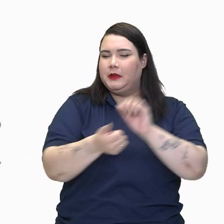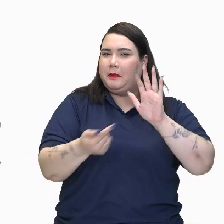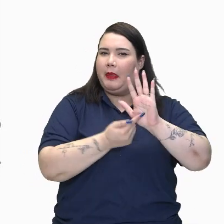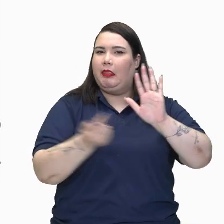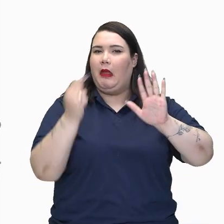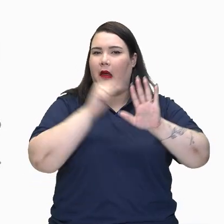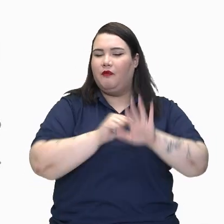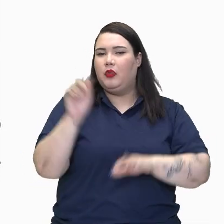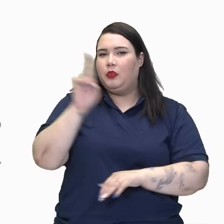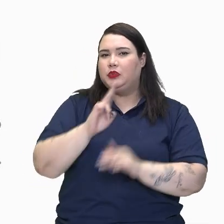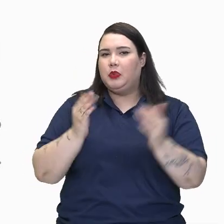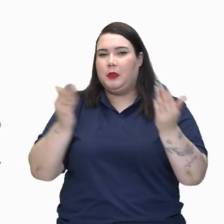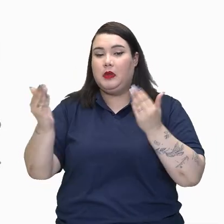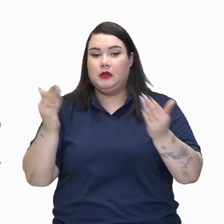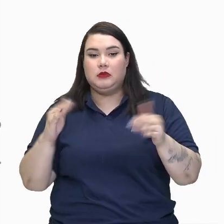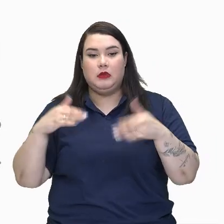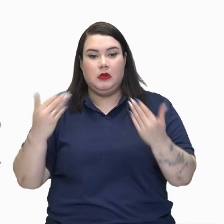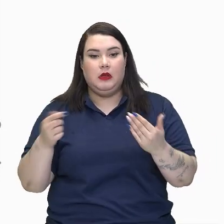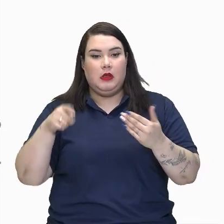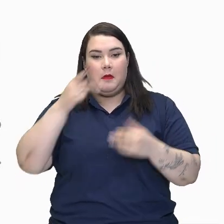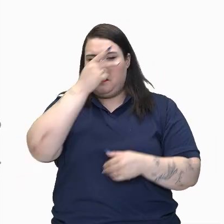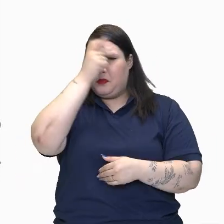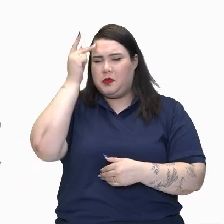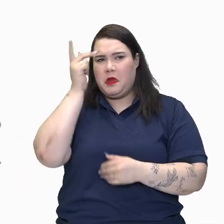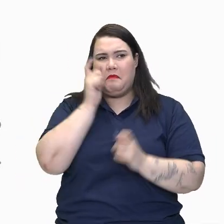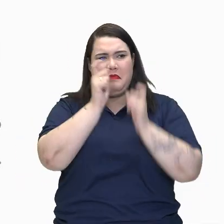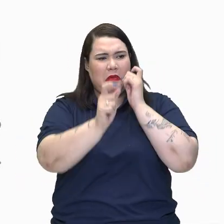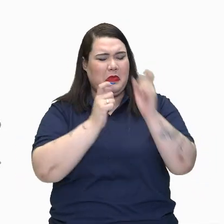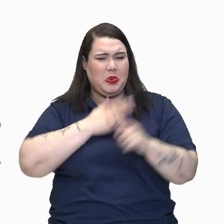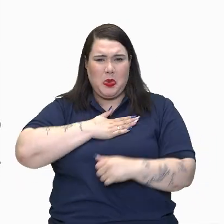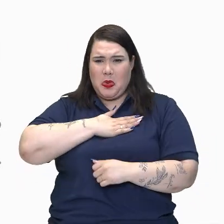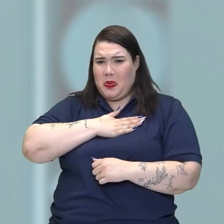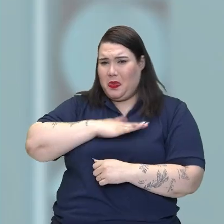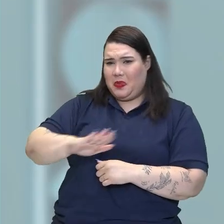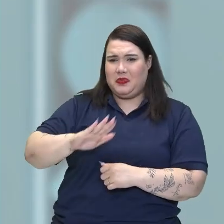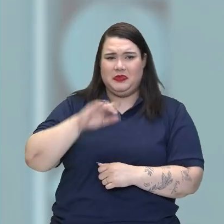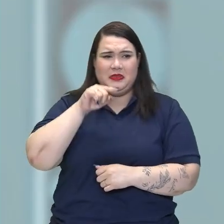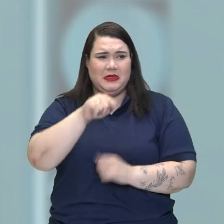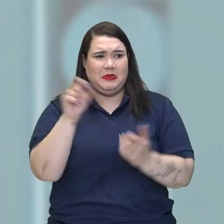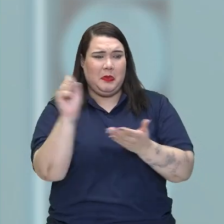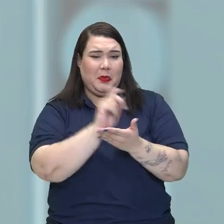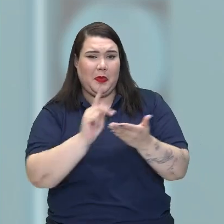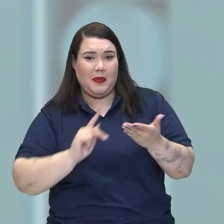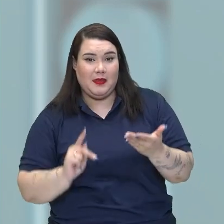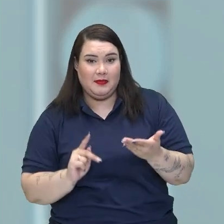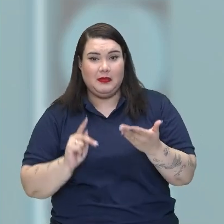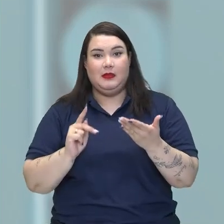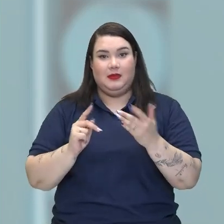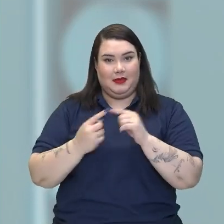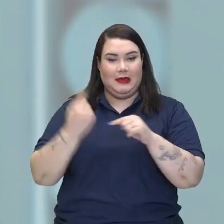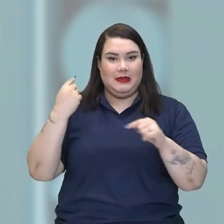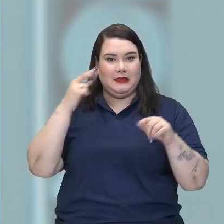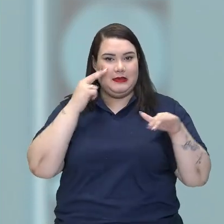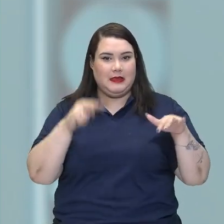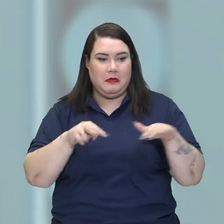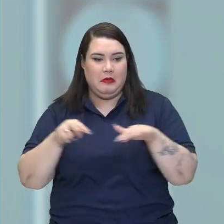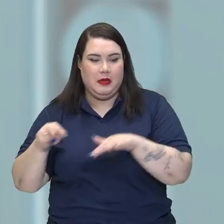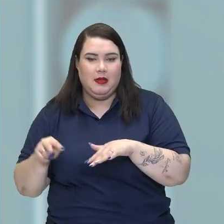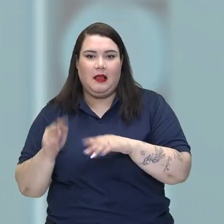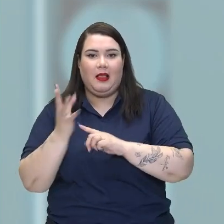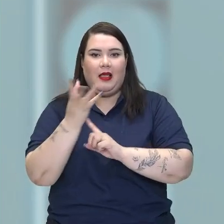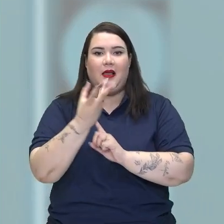que esse poema foi extremamente vaiado, que foi detestado na Semana da Arte Moderna. Primeiro porque atingia,